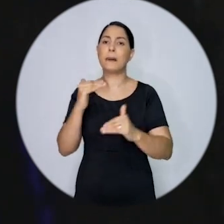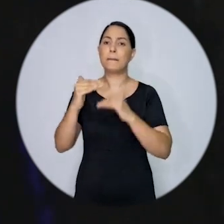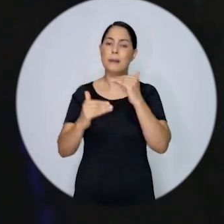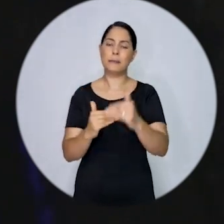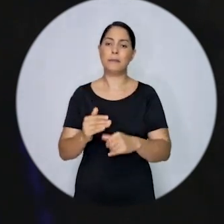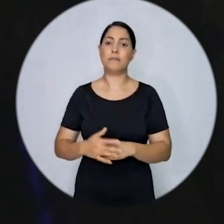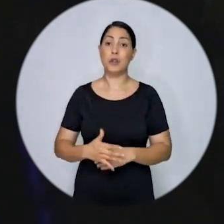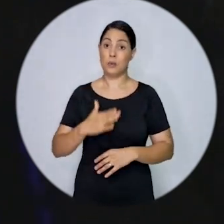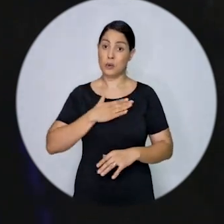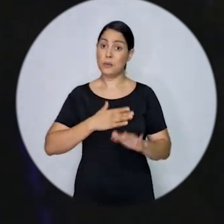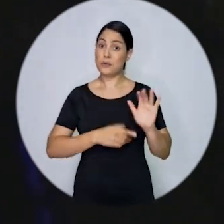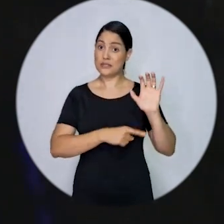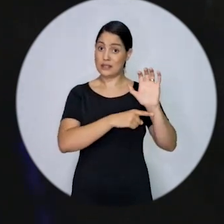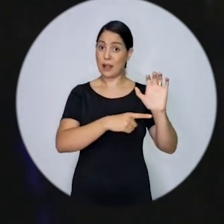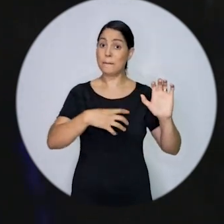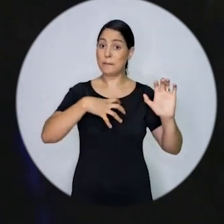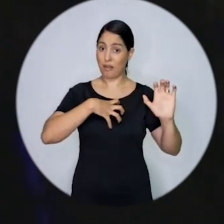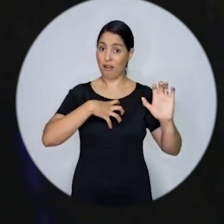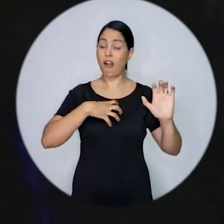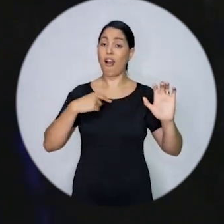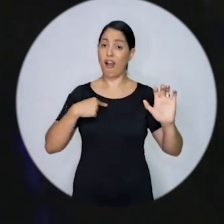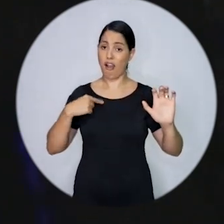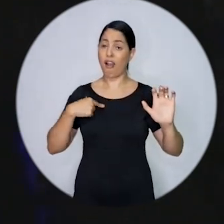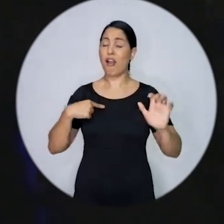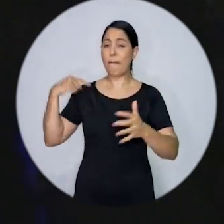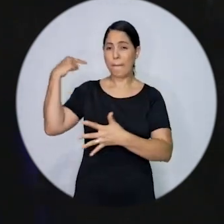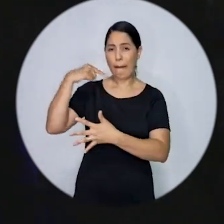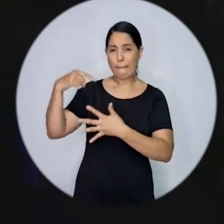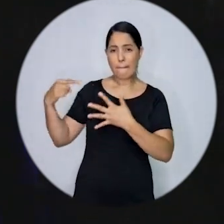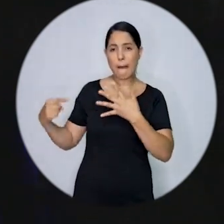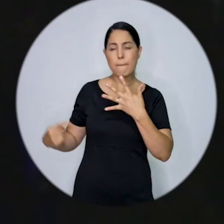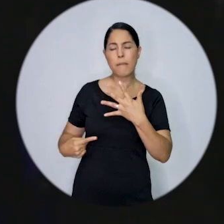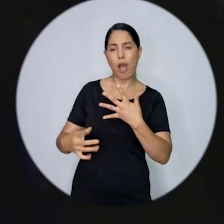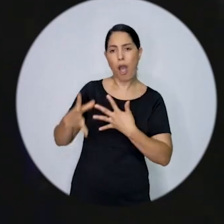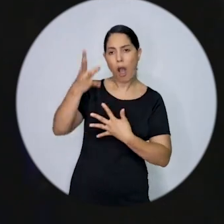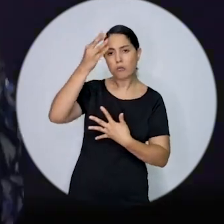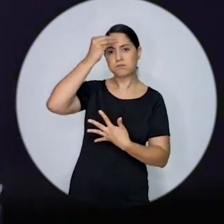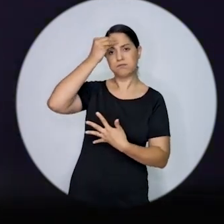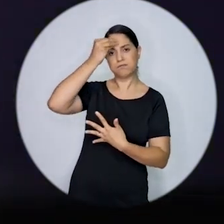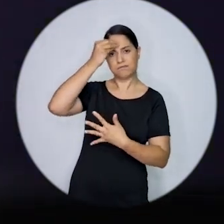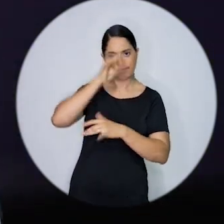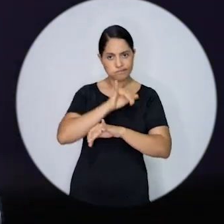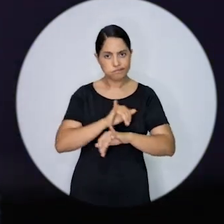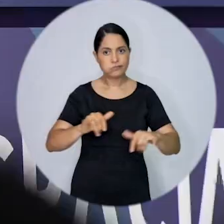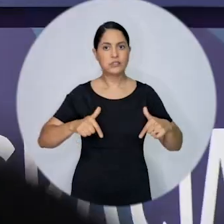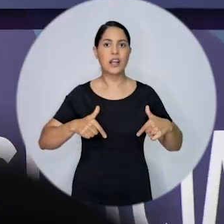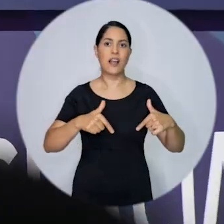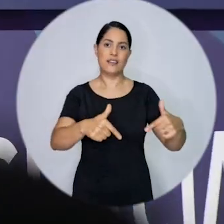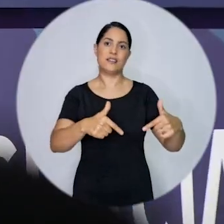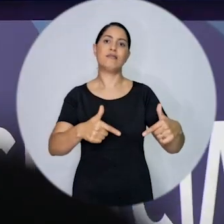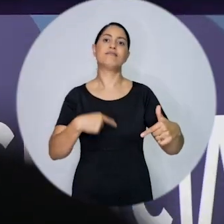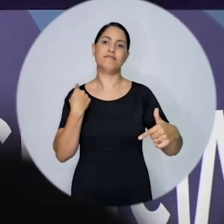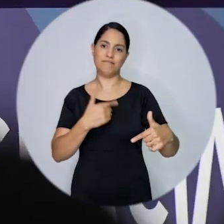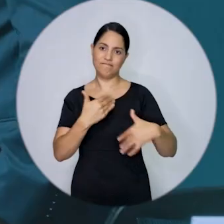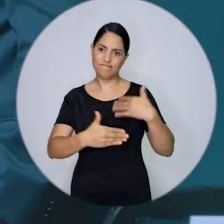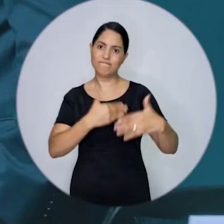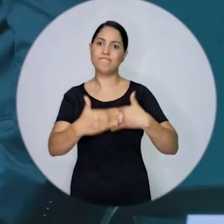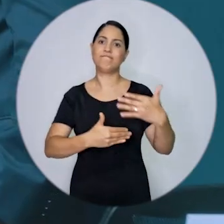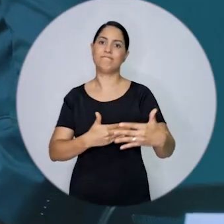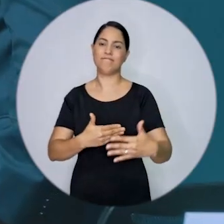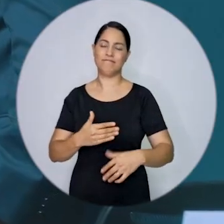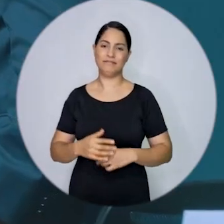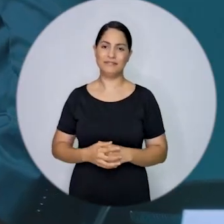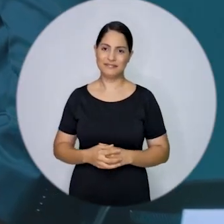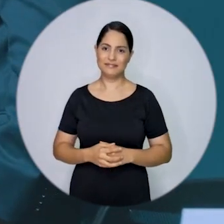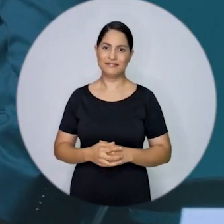dessa conferência. Então, levo para a Bahia aqui muitos encaminhamentos, né, e muitas pautas propositivas